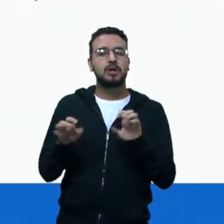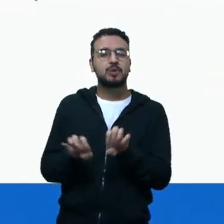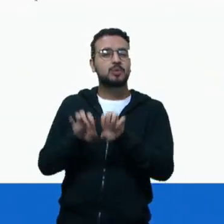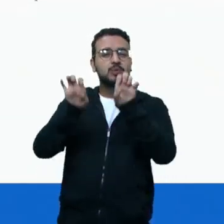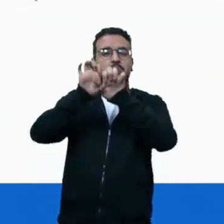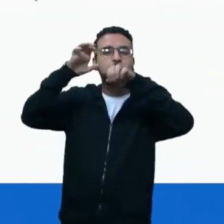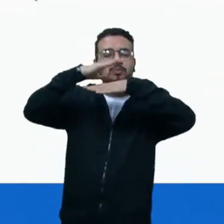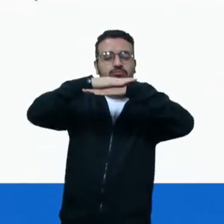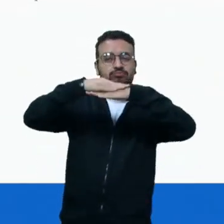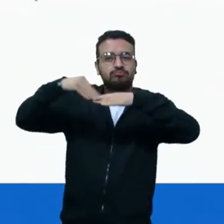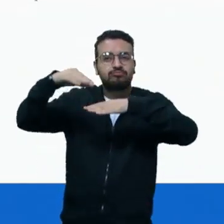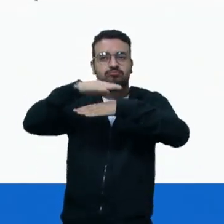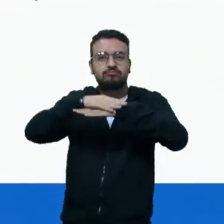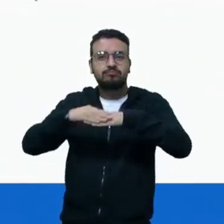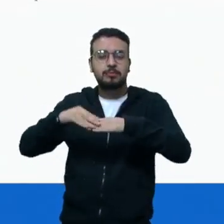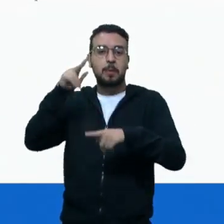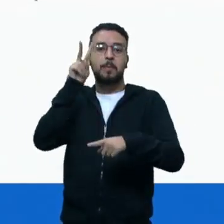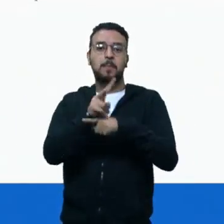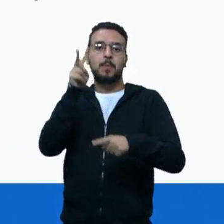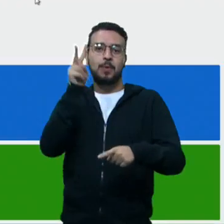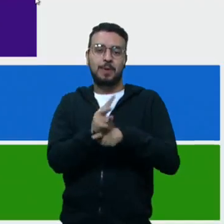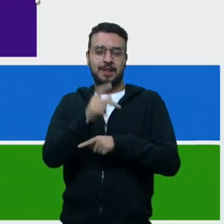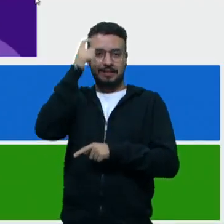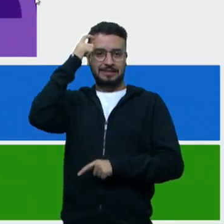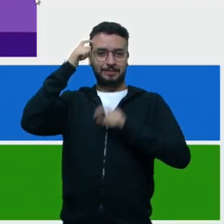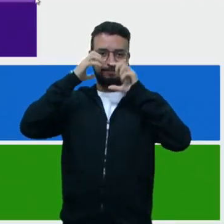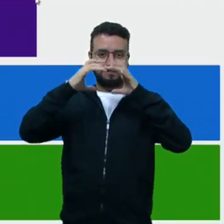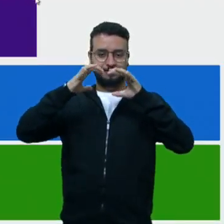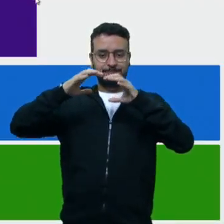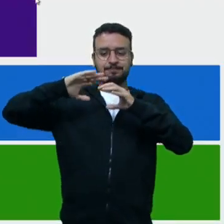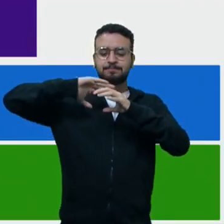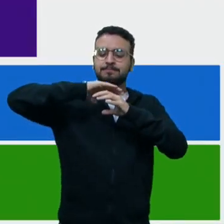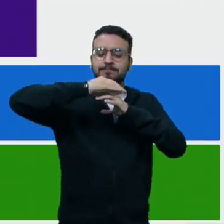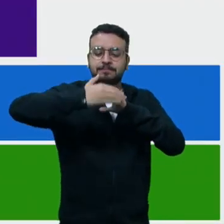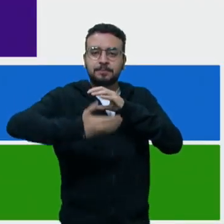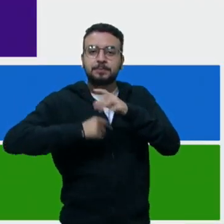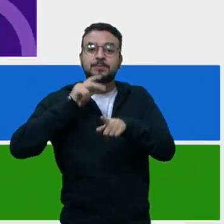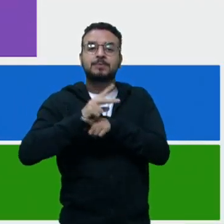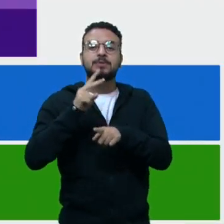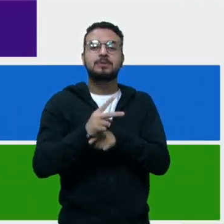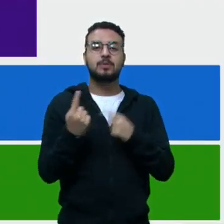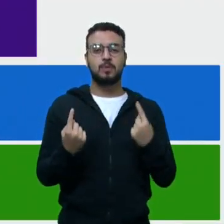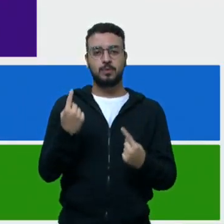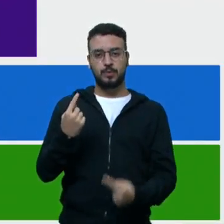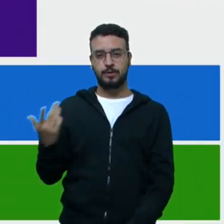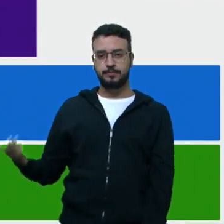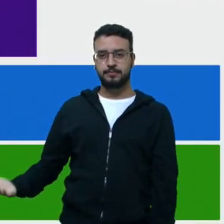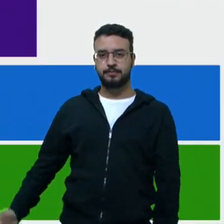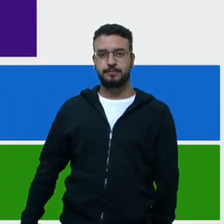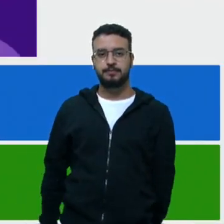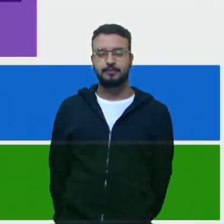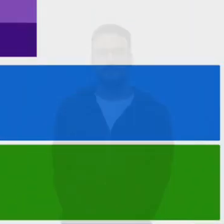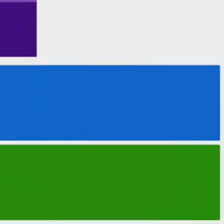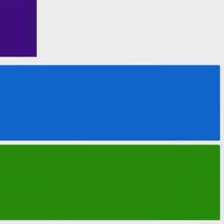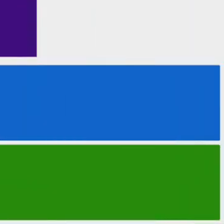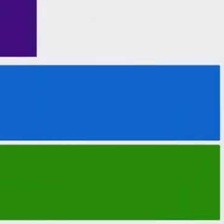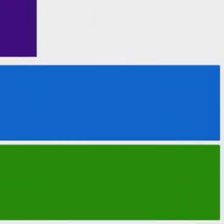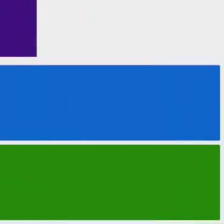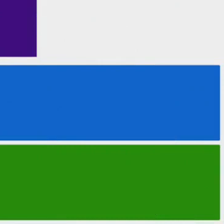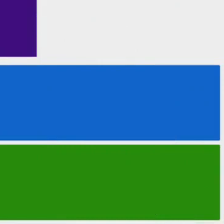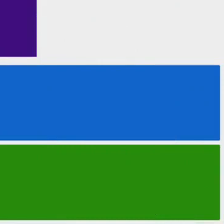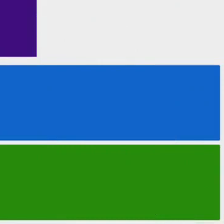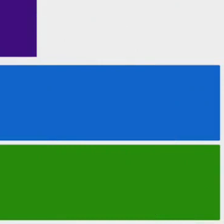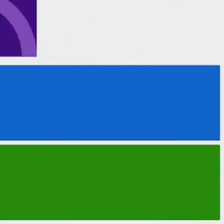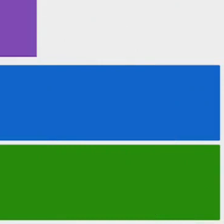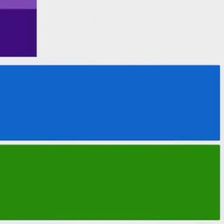a estrutura do tecido conjuntivo que protege o tecido do sistema nervoso central? Qual a estrutura